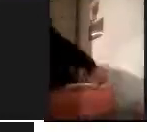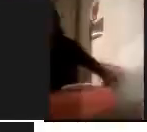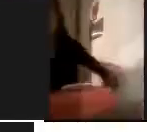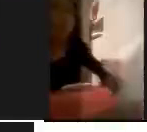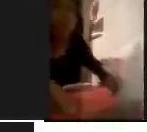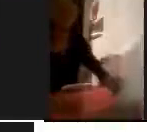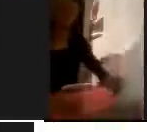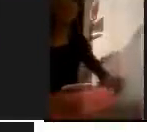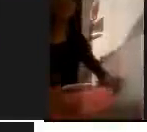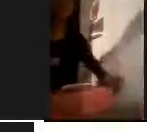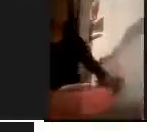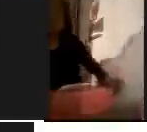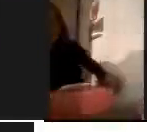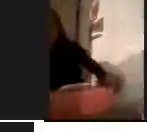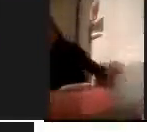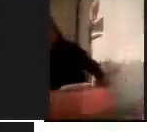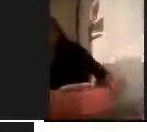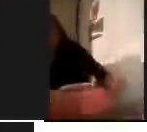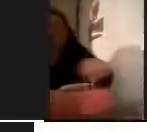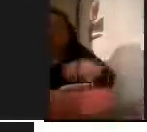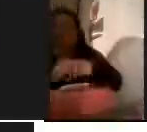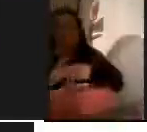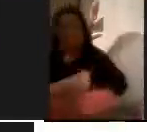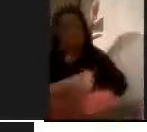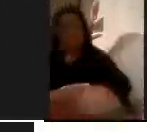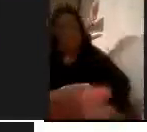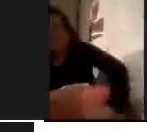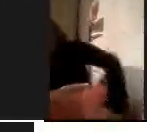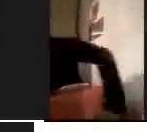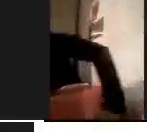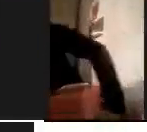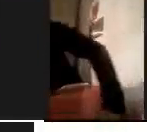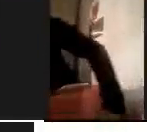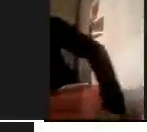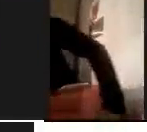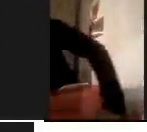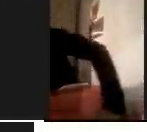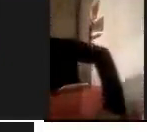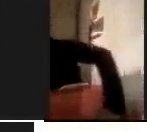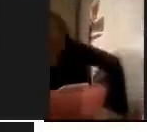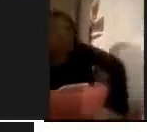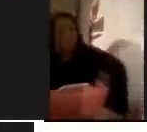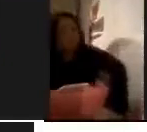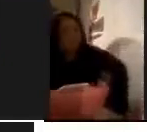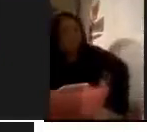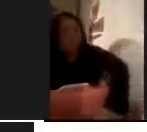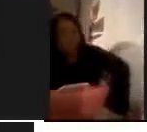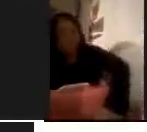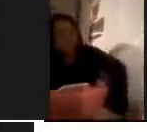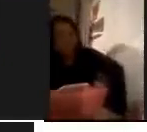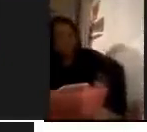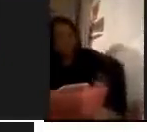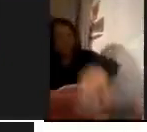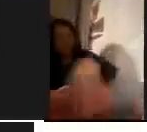quando a gente for utilizar, sempre lembrar que isso não é um peito. E o leite pode vazar porque a gente não